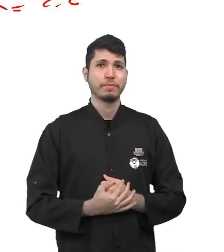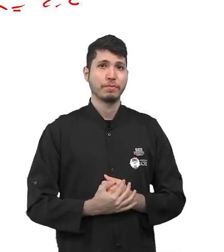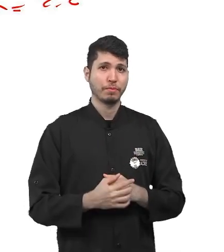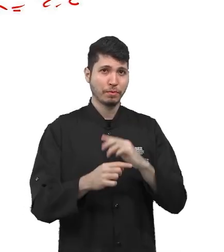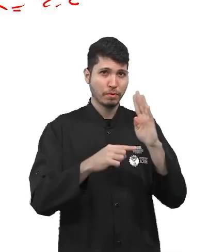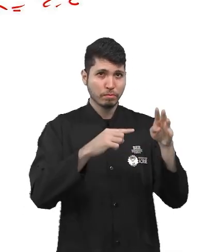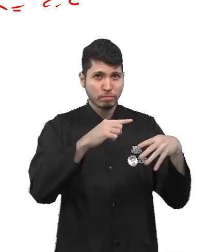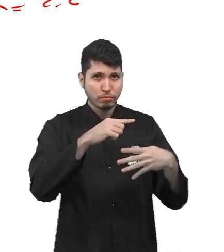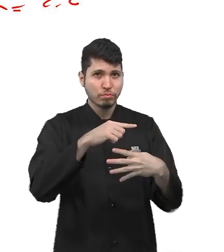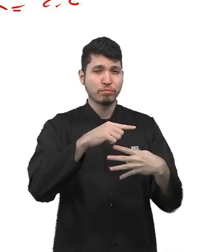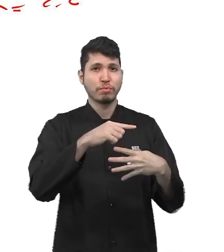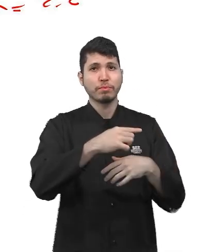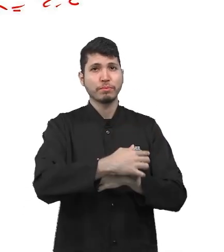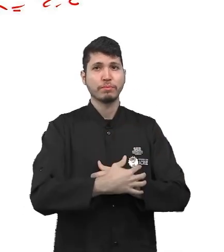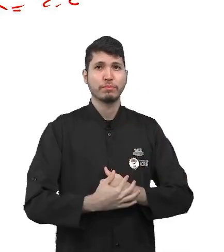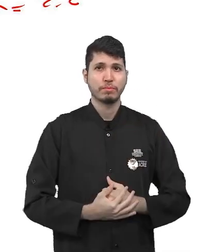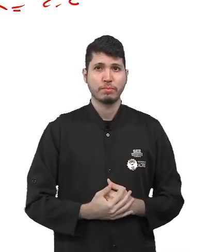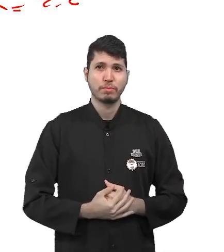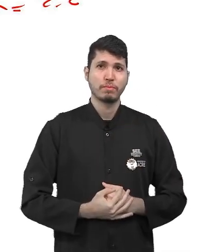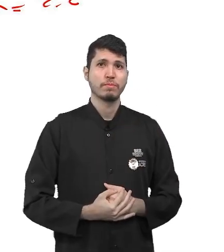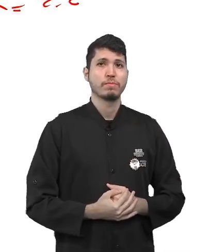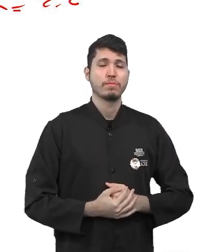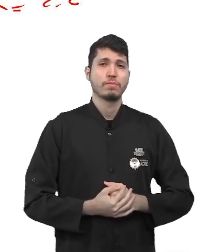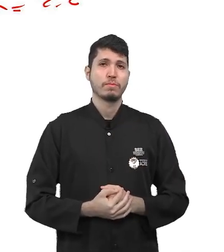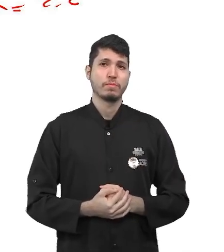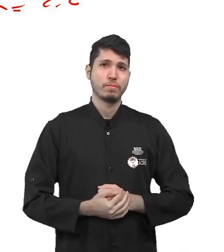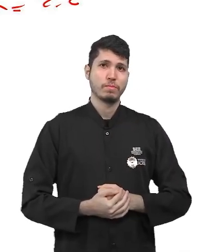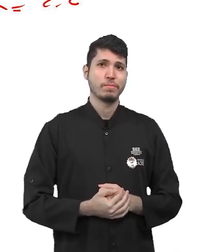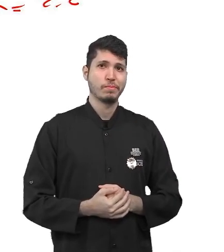dividido por 4, isso aqui vai dar